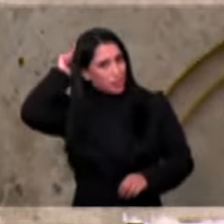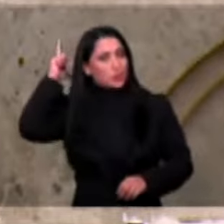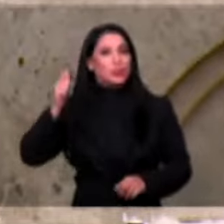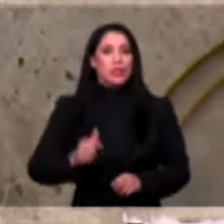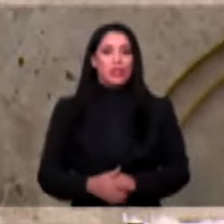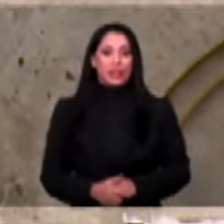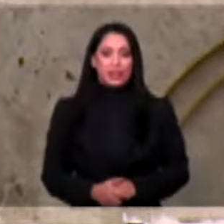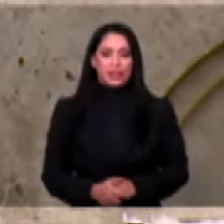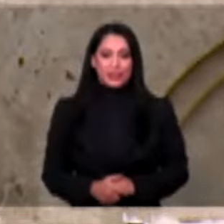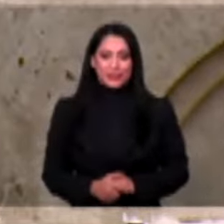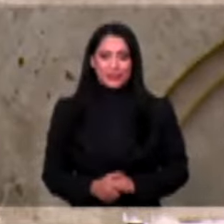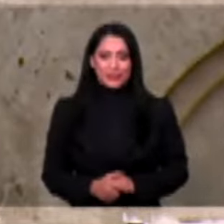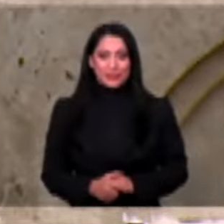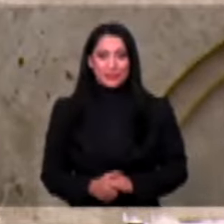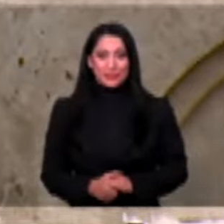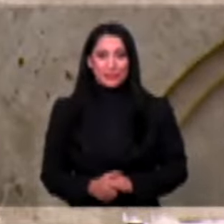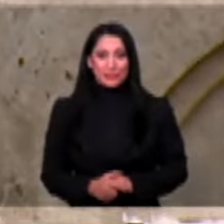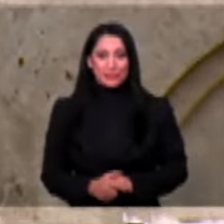com...